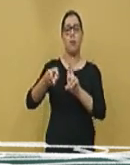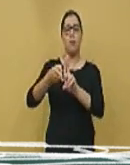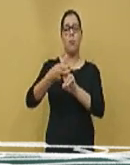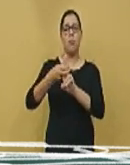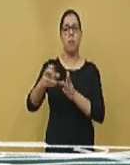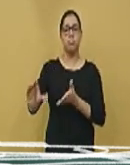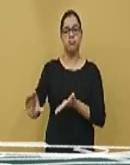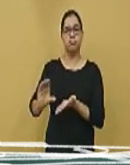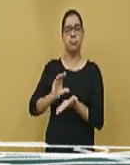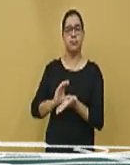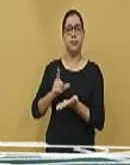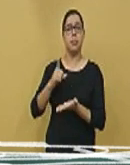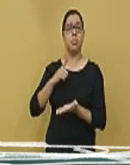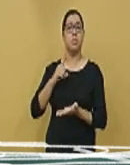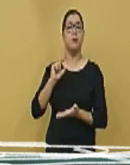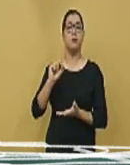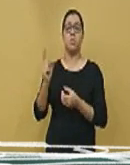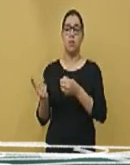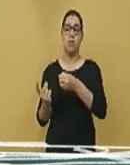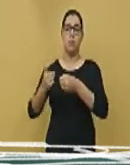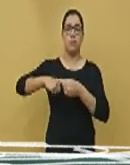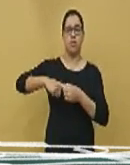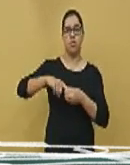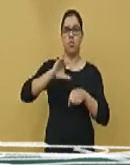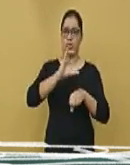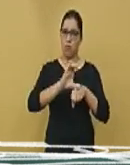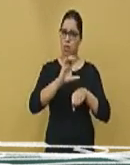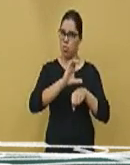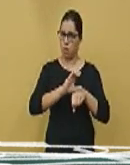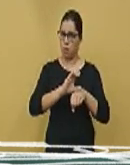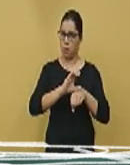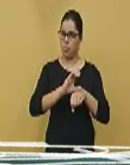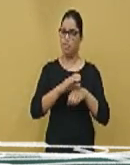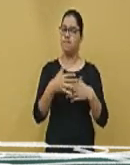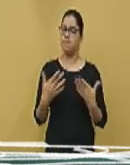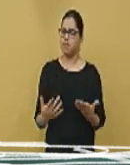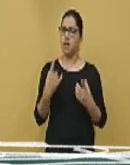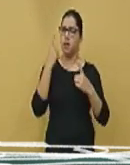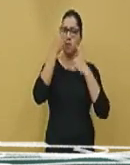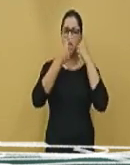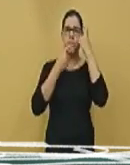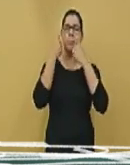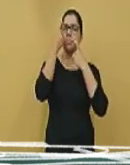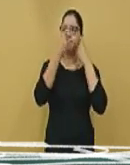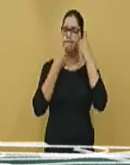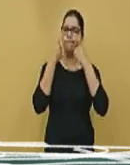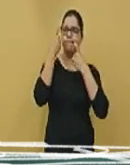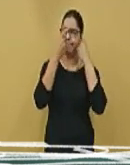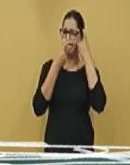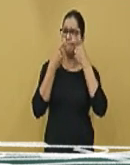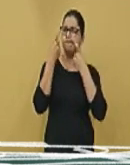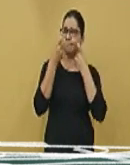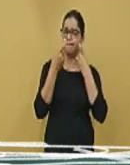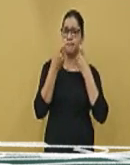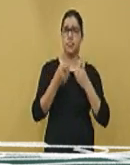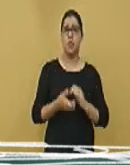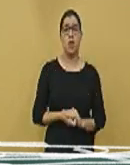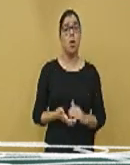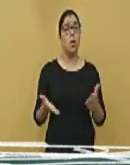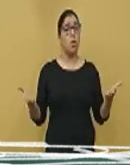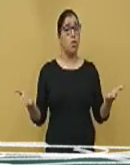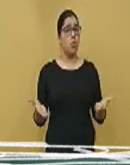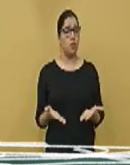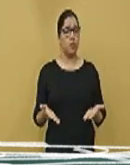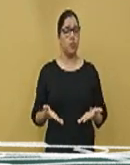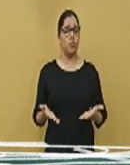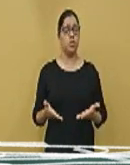com convênios com alguns cursos. E isso nos preocupa, preocupa muito, pois a população